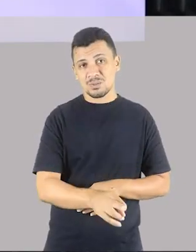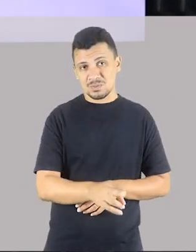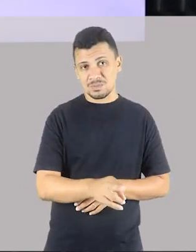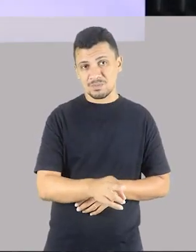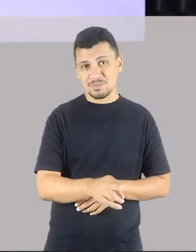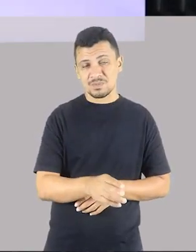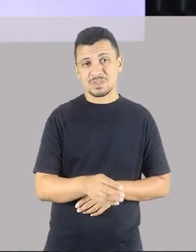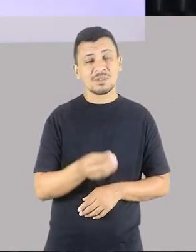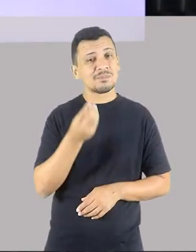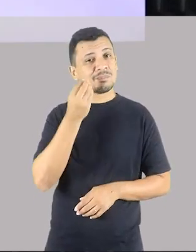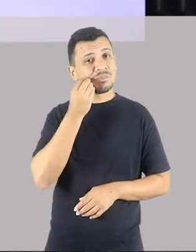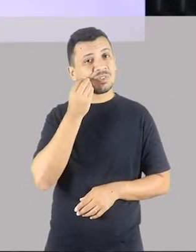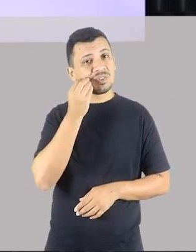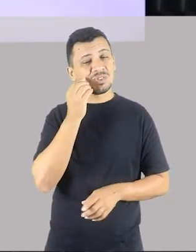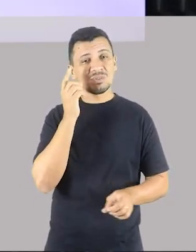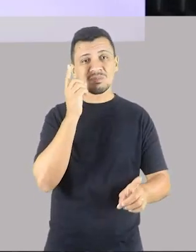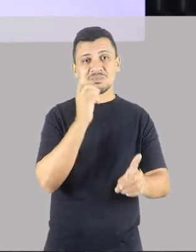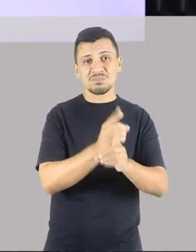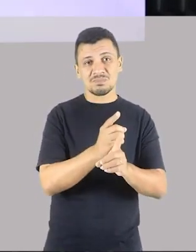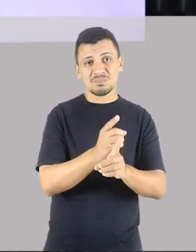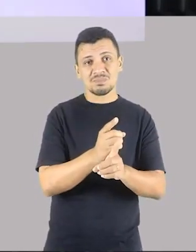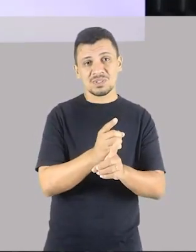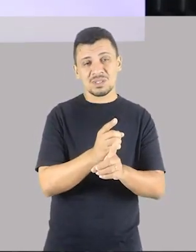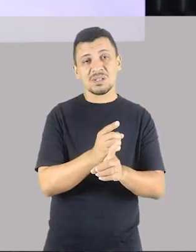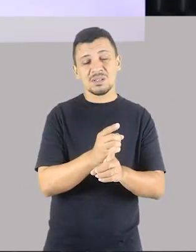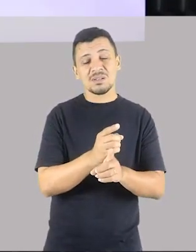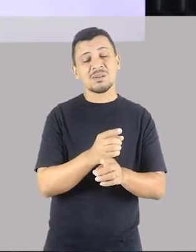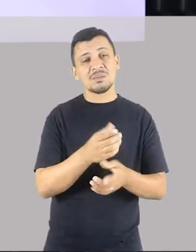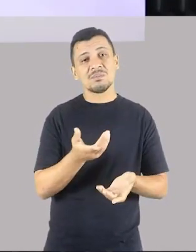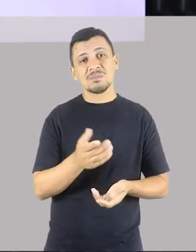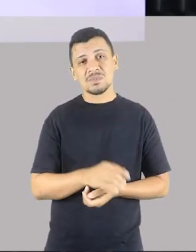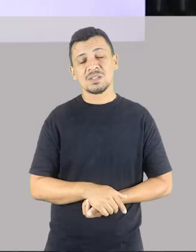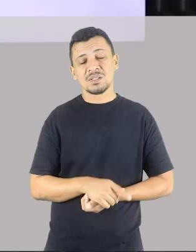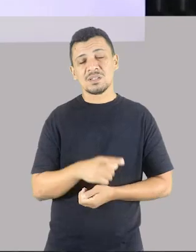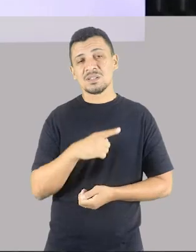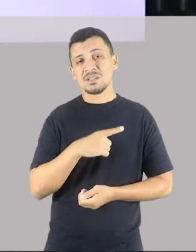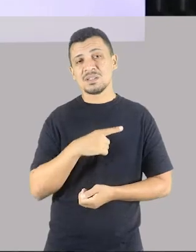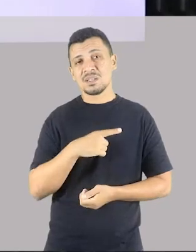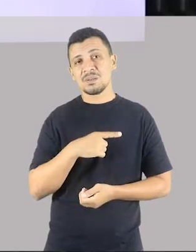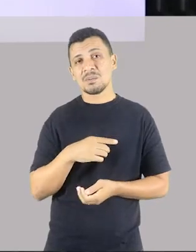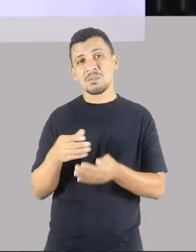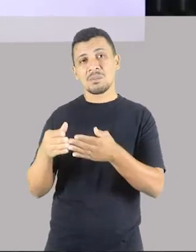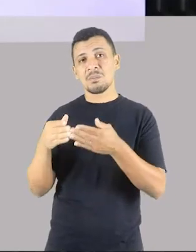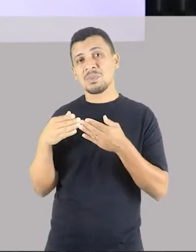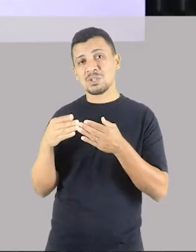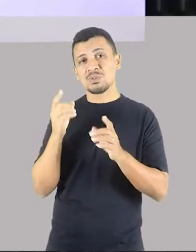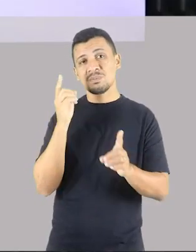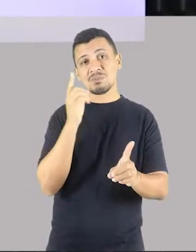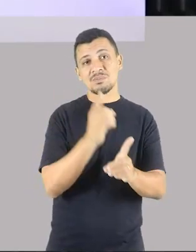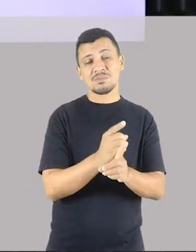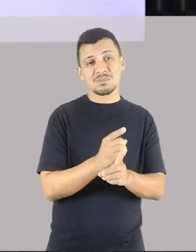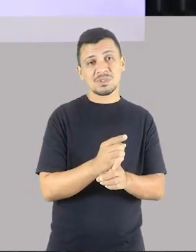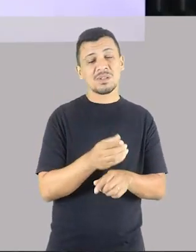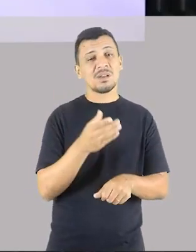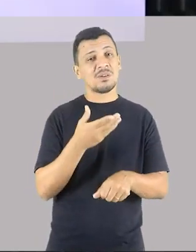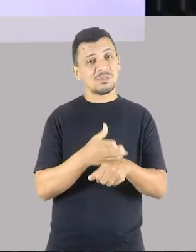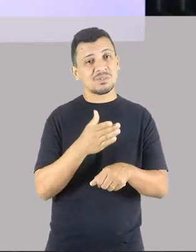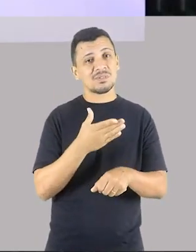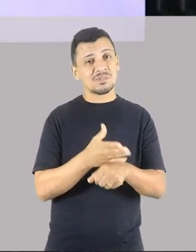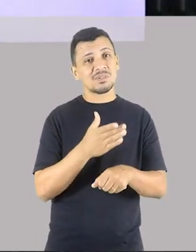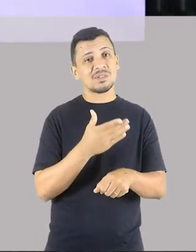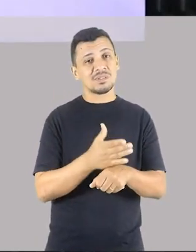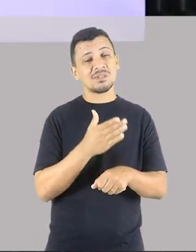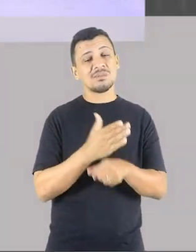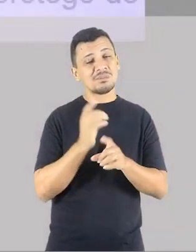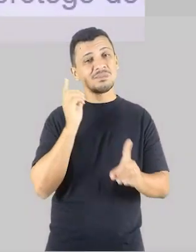você tente identificar, porque normalmente é assim que vem as questões, né? Tem uma lá que eles pedem para identificar e aí você treina a identificação